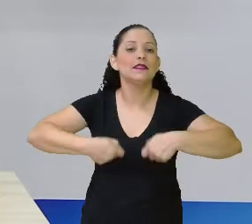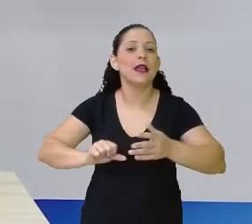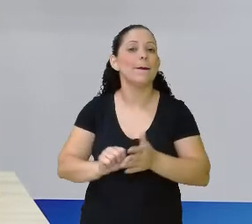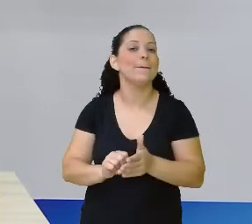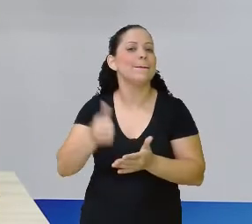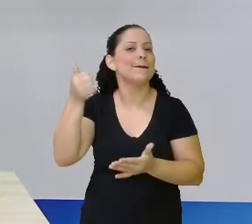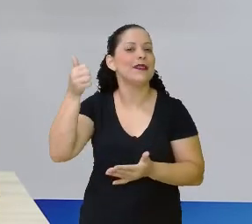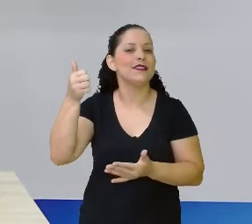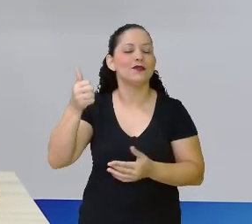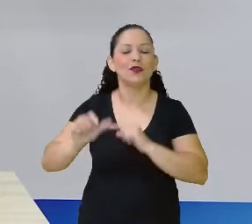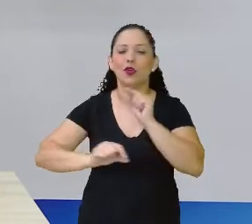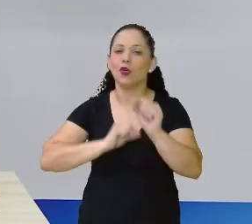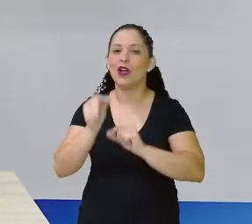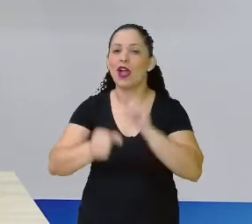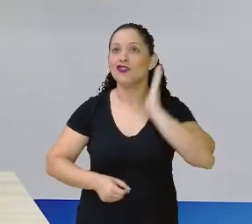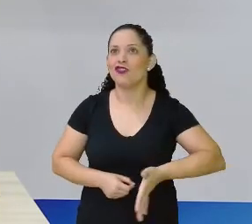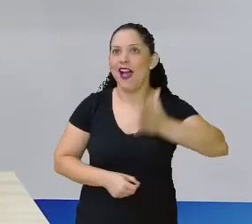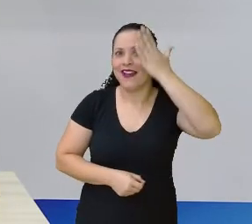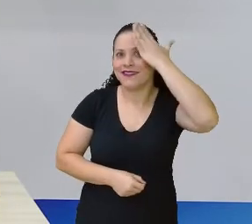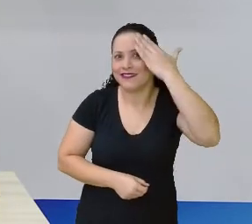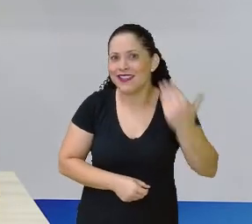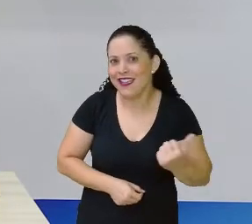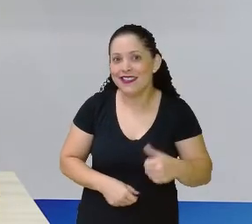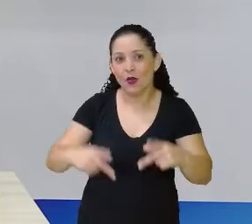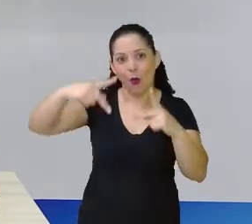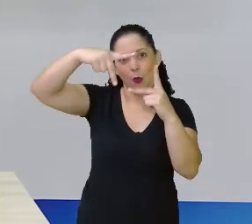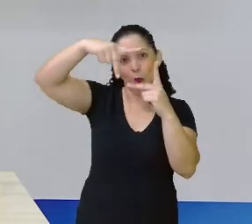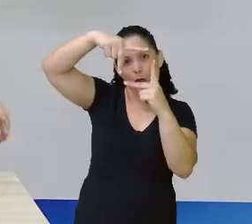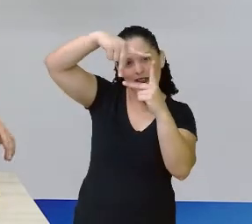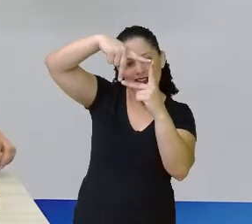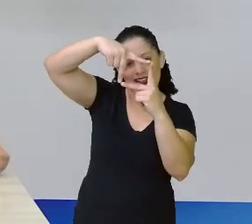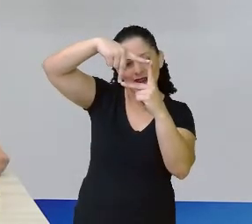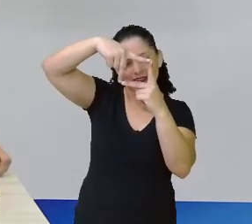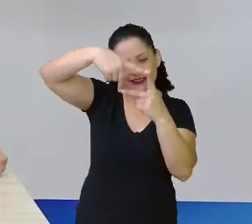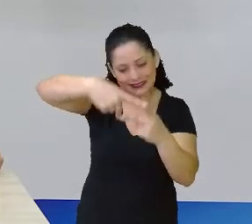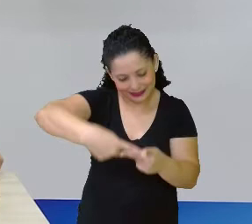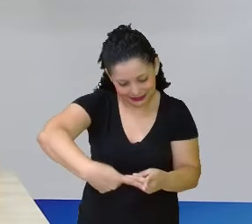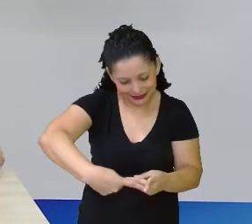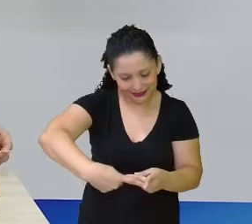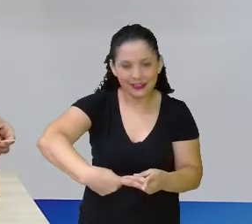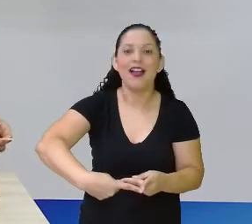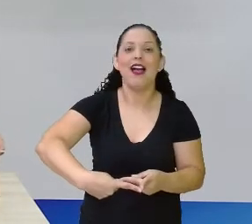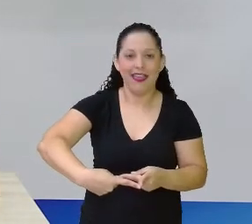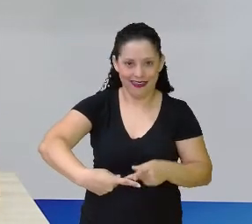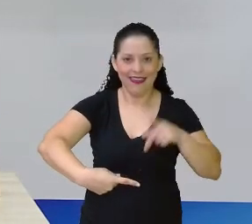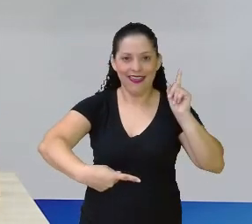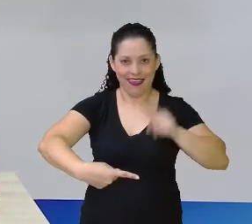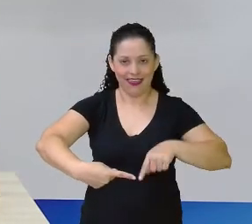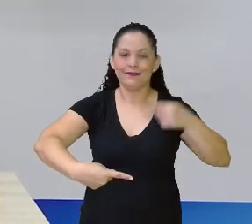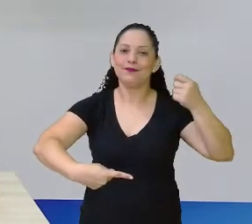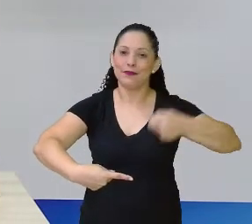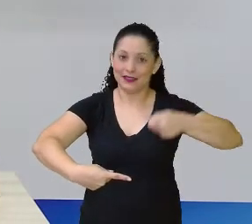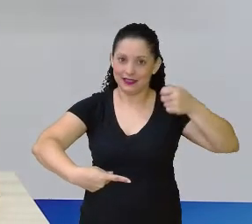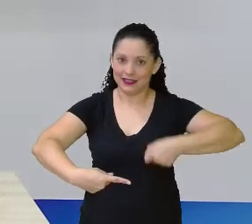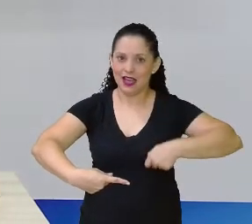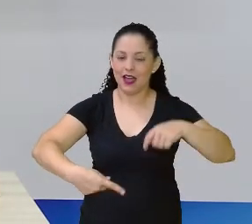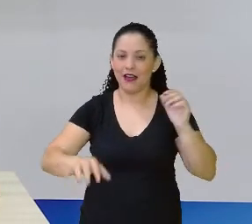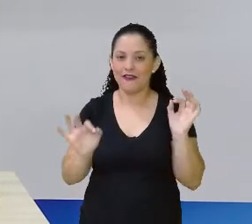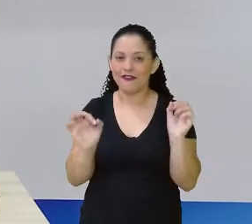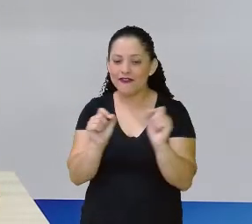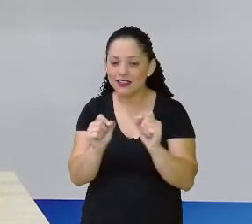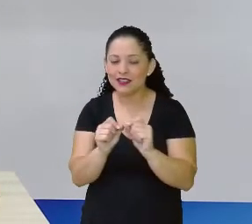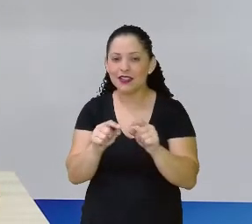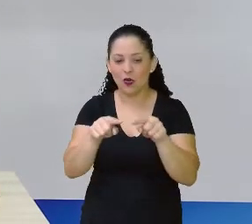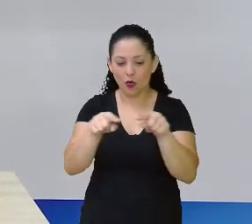primeiro? Já sei, professora, um quadrado. Isso, um quadrado. Eu vou precisar fazer um